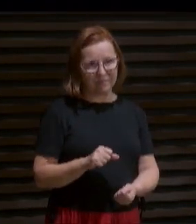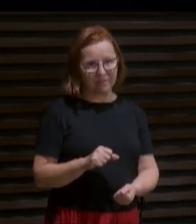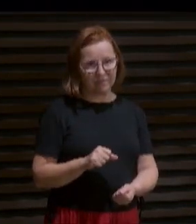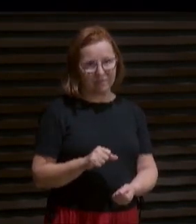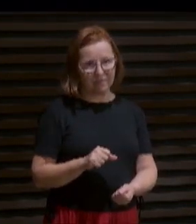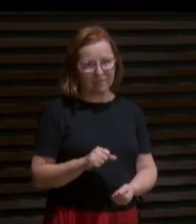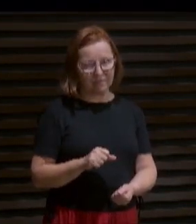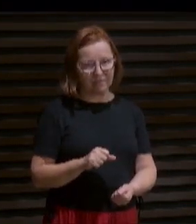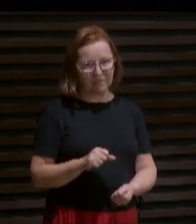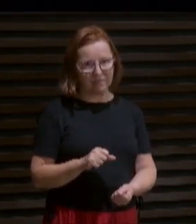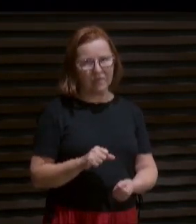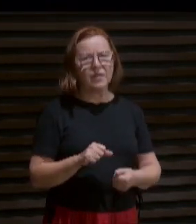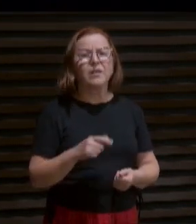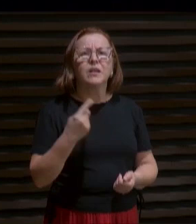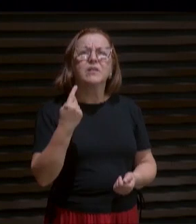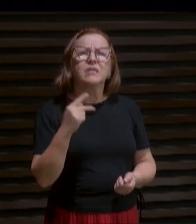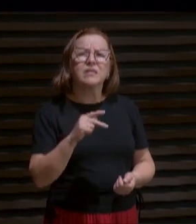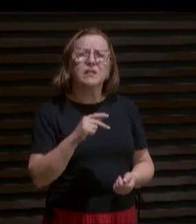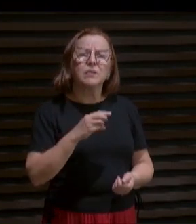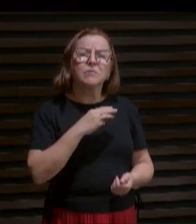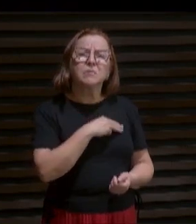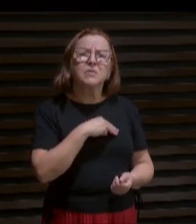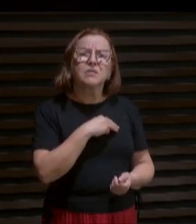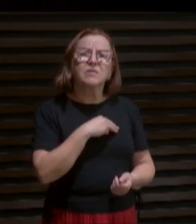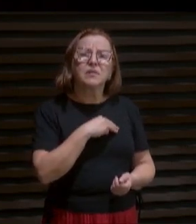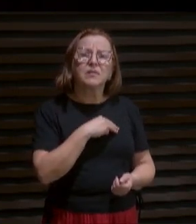Qual foi o seu ministério